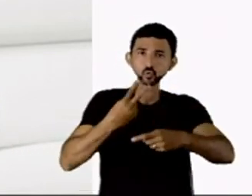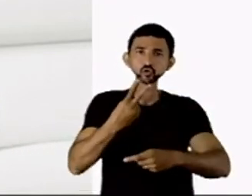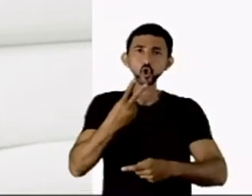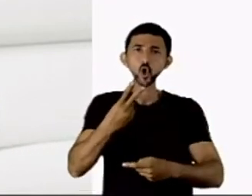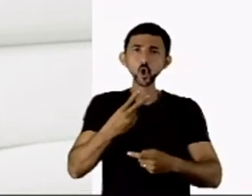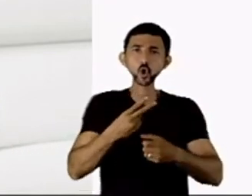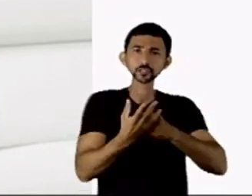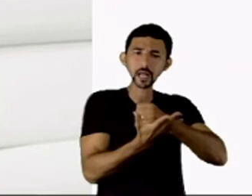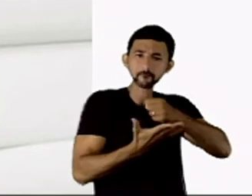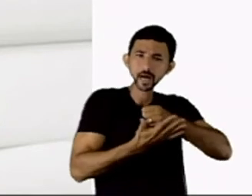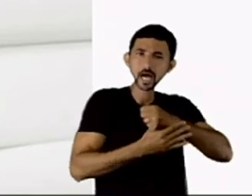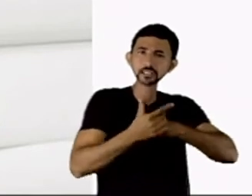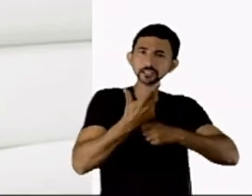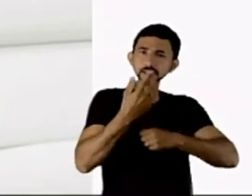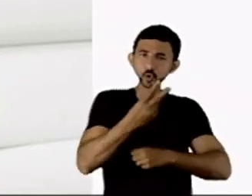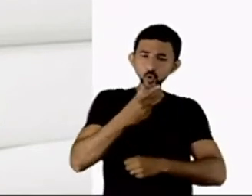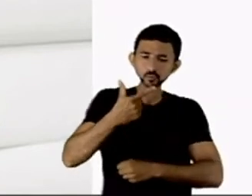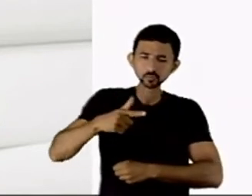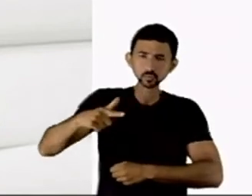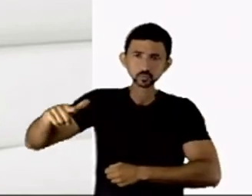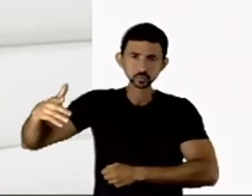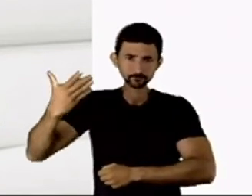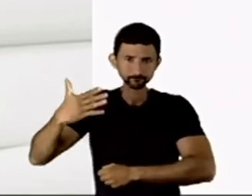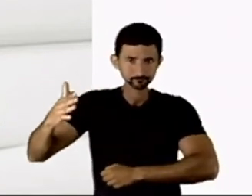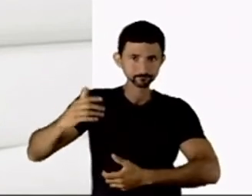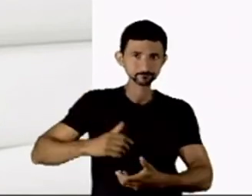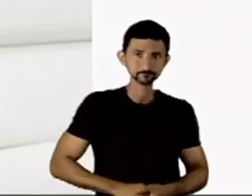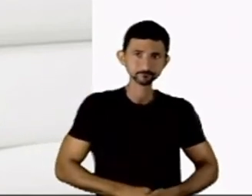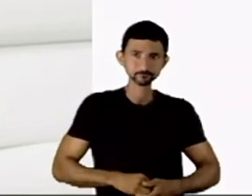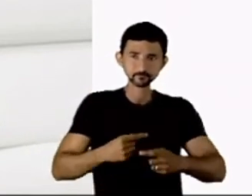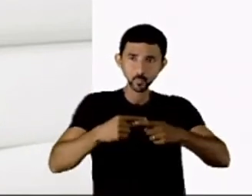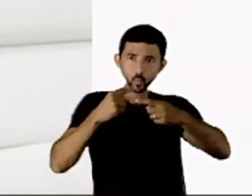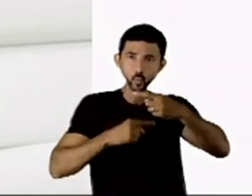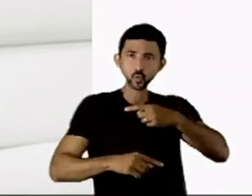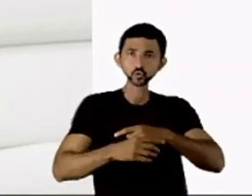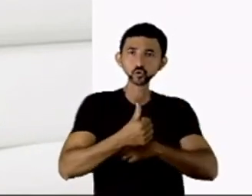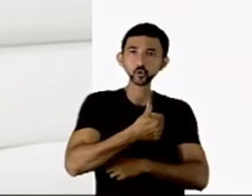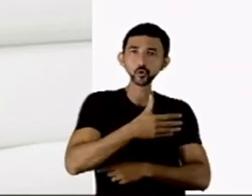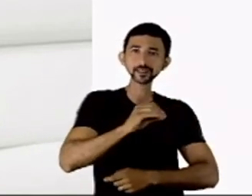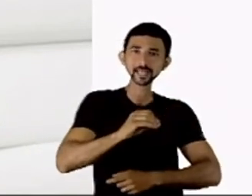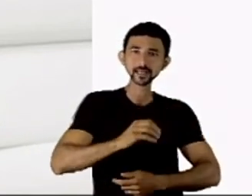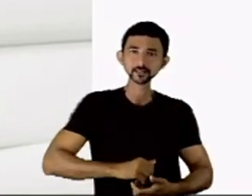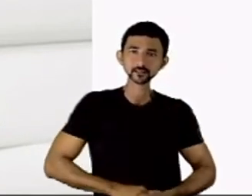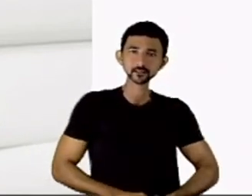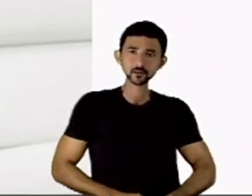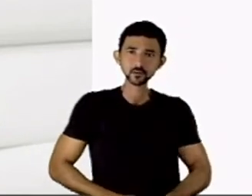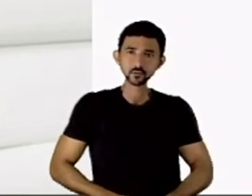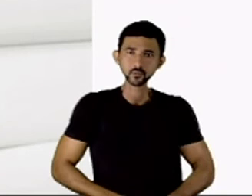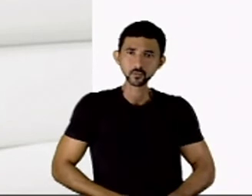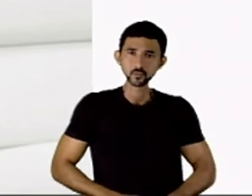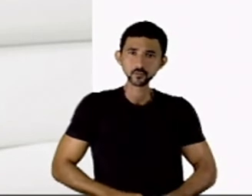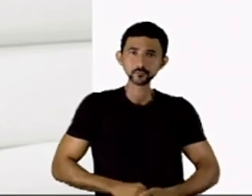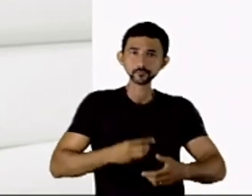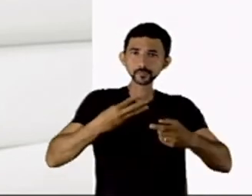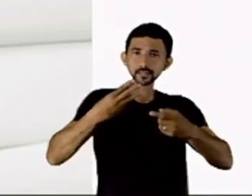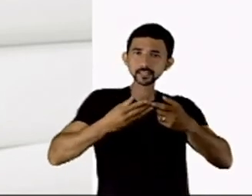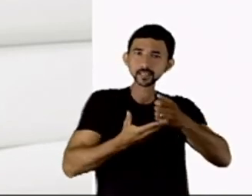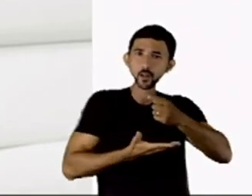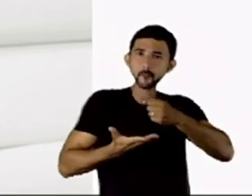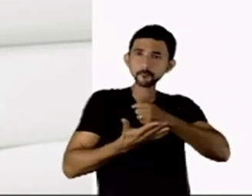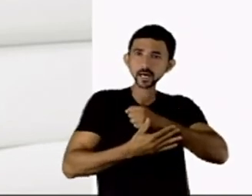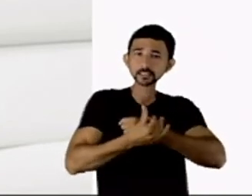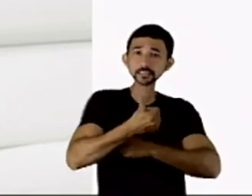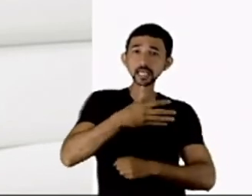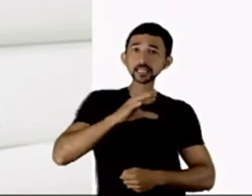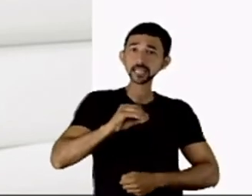número 2 que se repete. E aqui no 4, eu tenho como base o número... Aqui no, nesse terceiro exemplo, eu